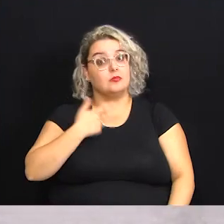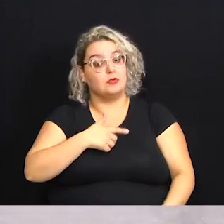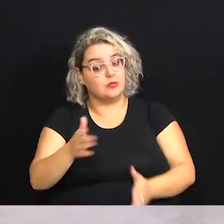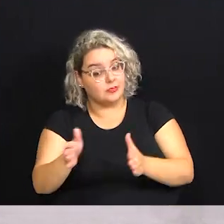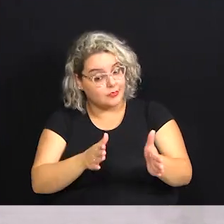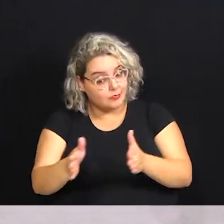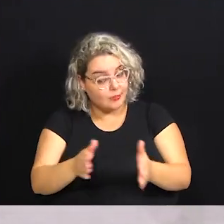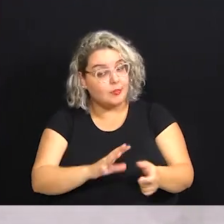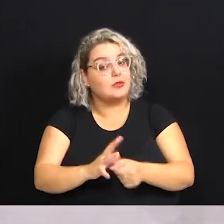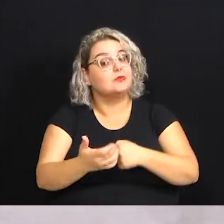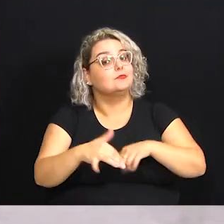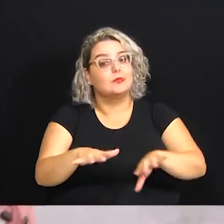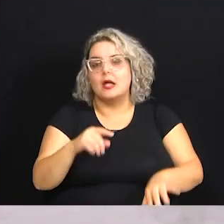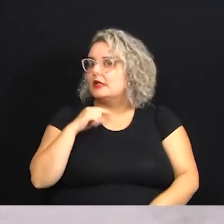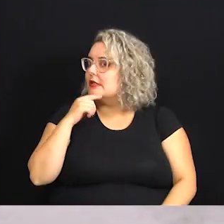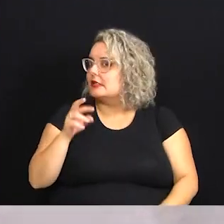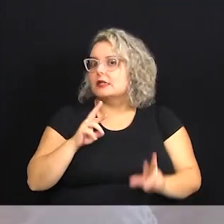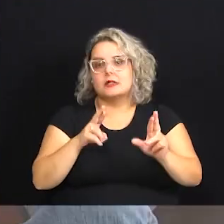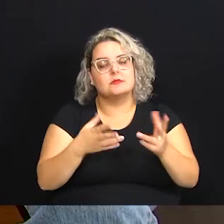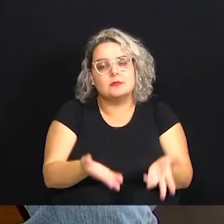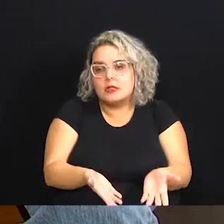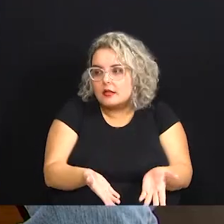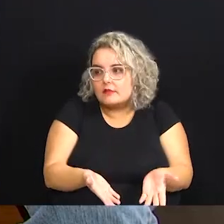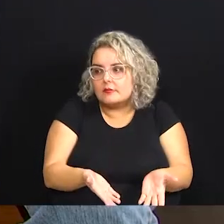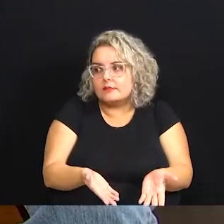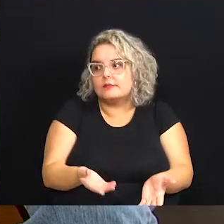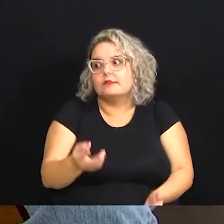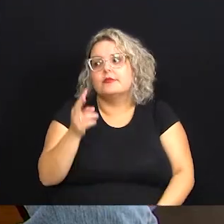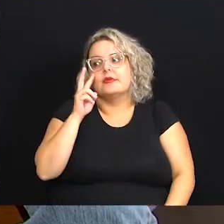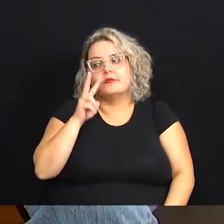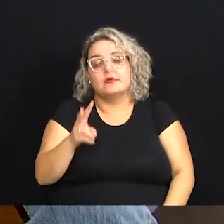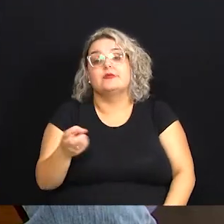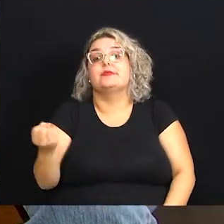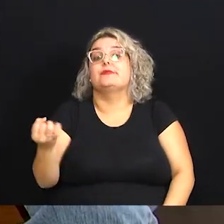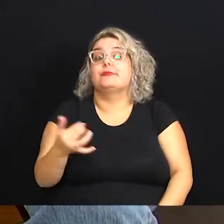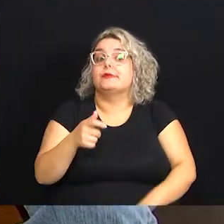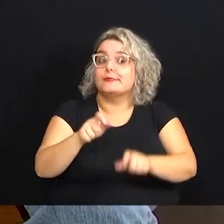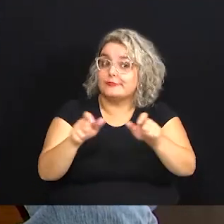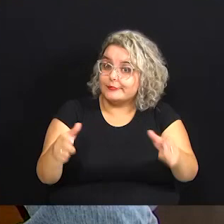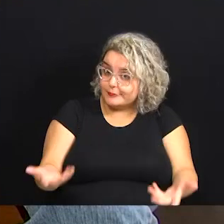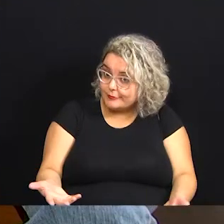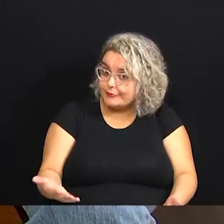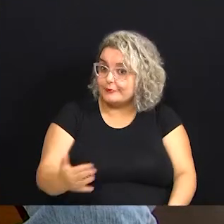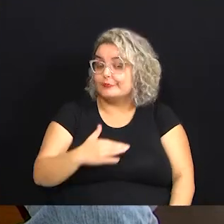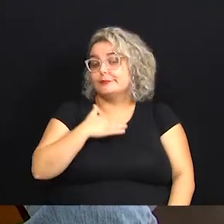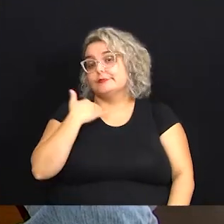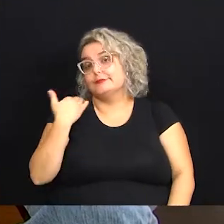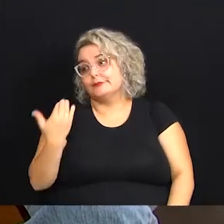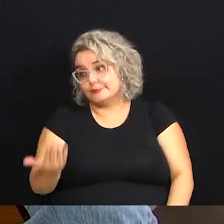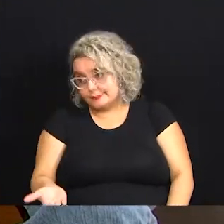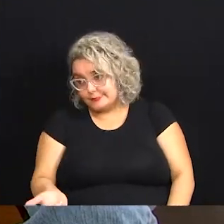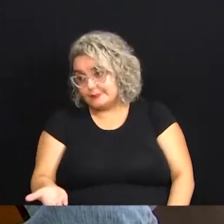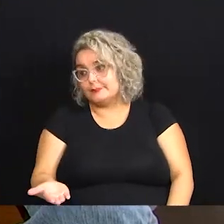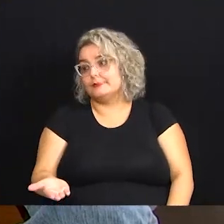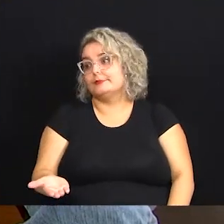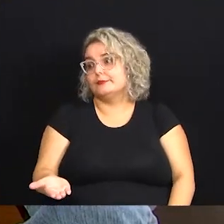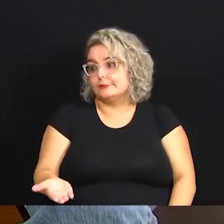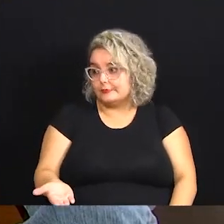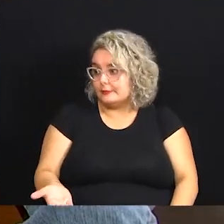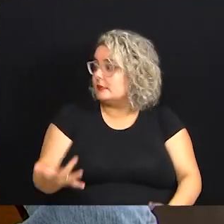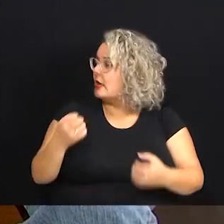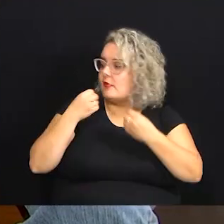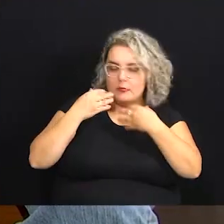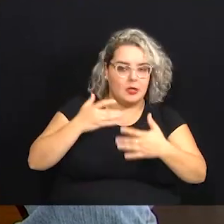por uma pandemia, ninguém esperava isso, e olha quanta gente acabou nos deixando, né, em função do